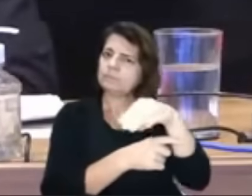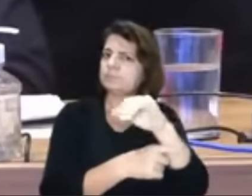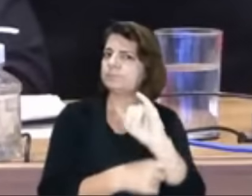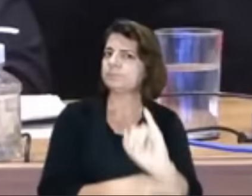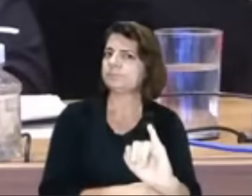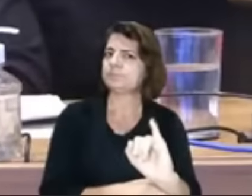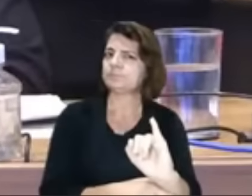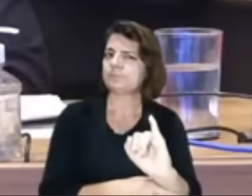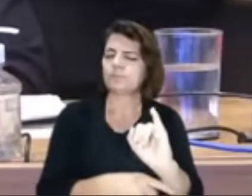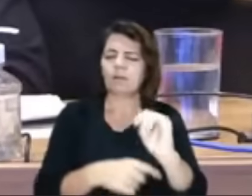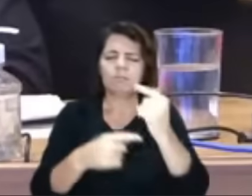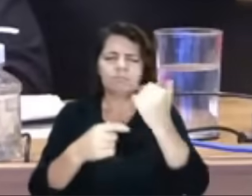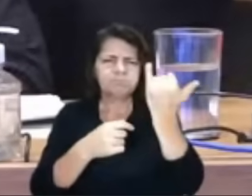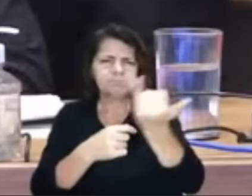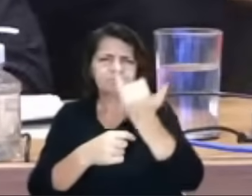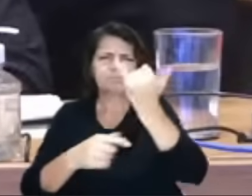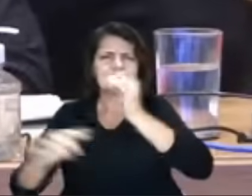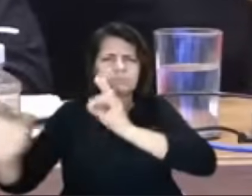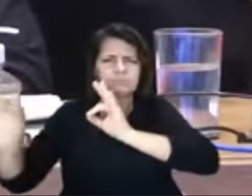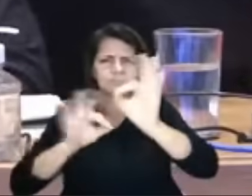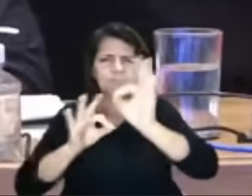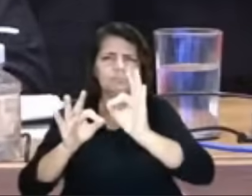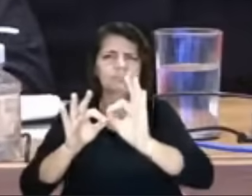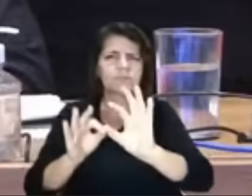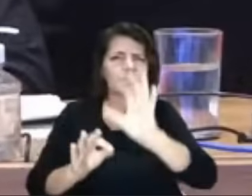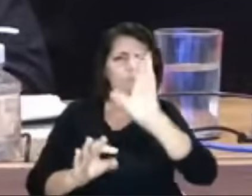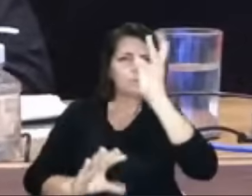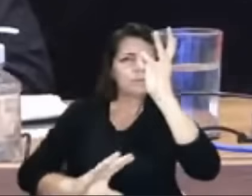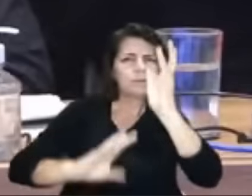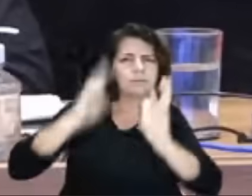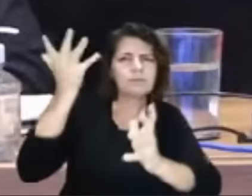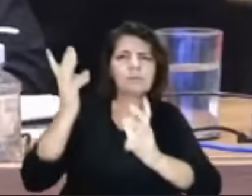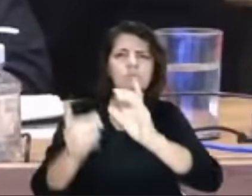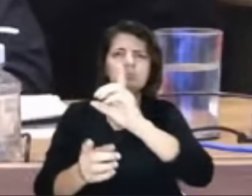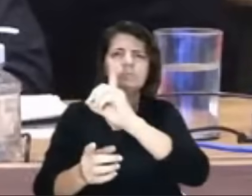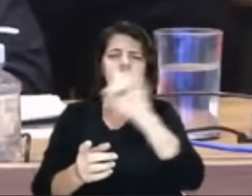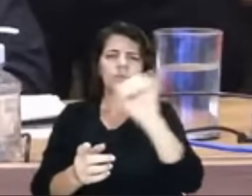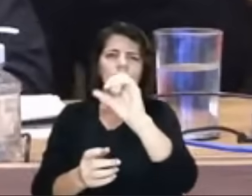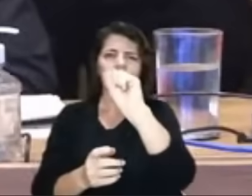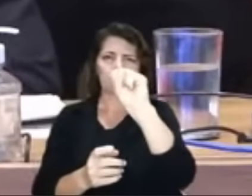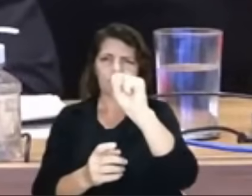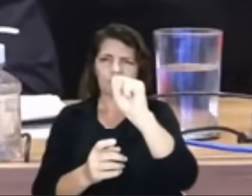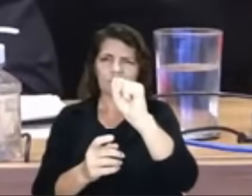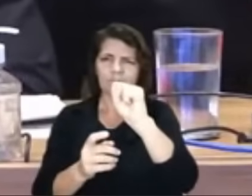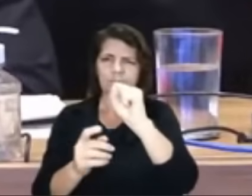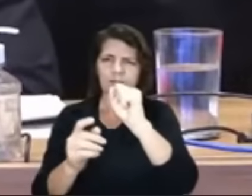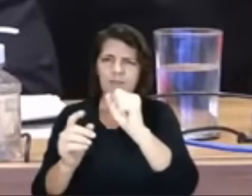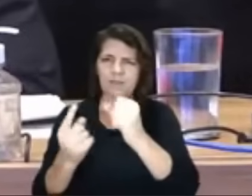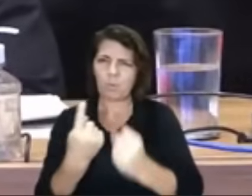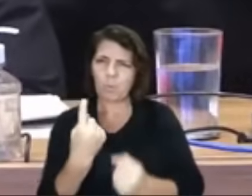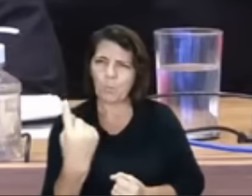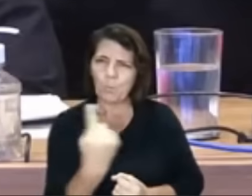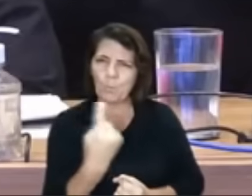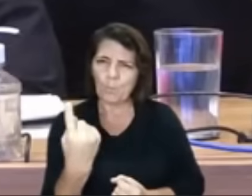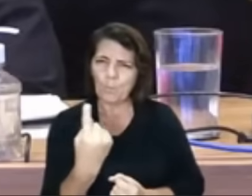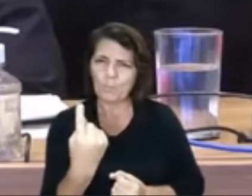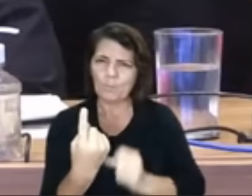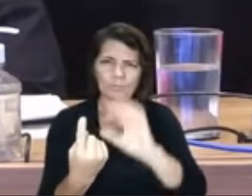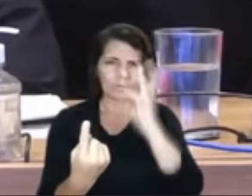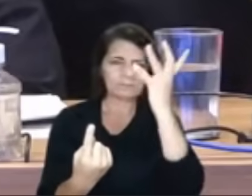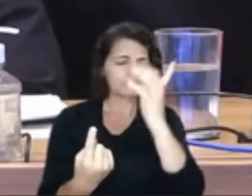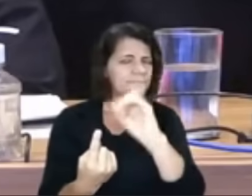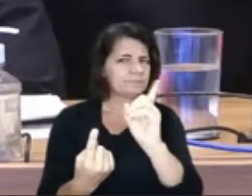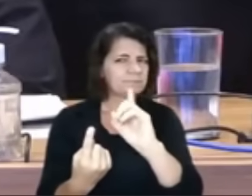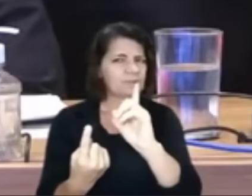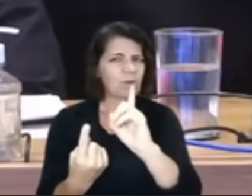pressuposto do que aconteceu no dia 8 de janeiro seja um fato isolado ou um fato restrito a vandalismo